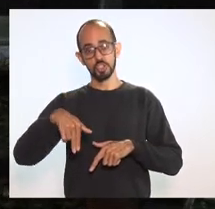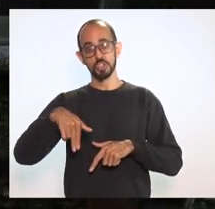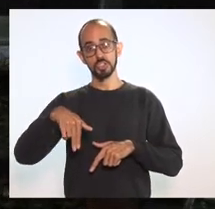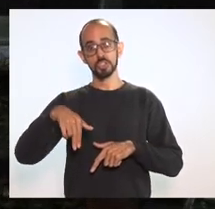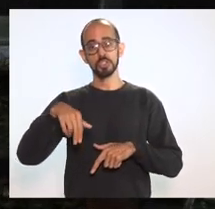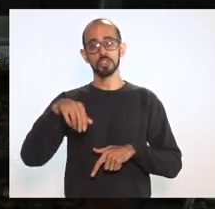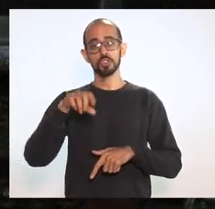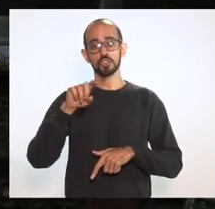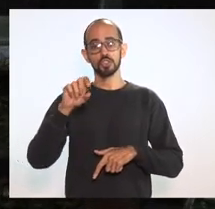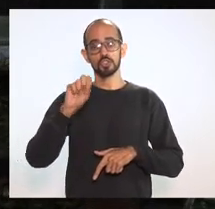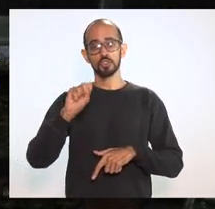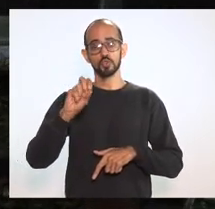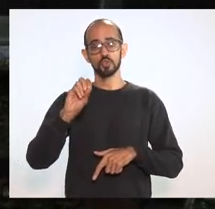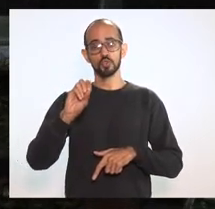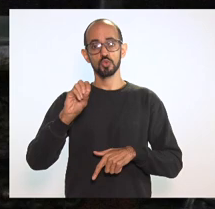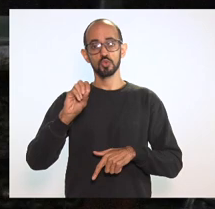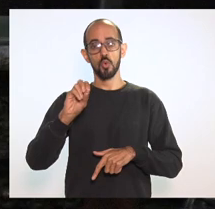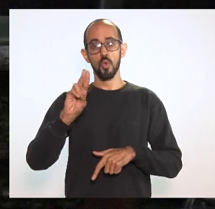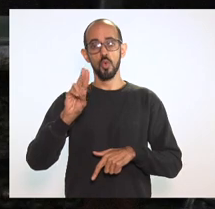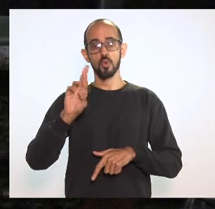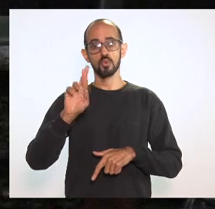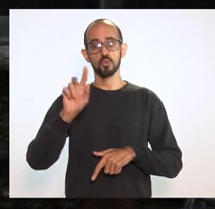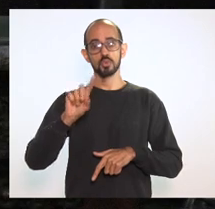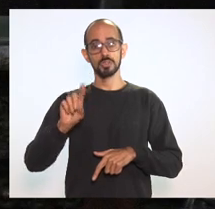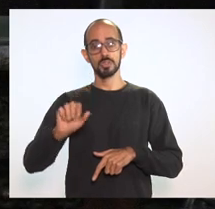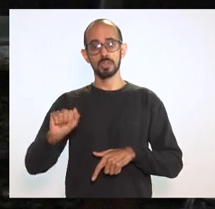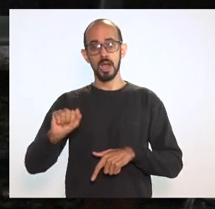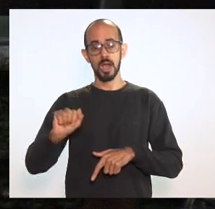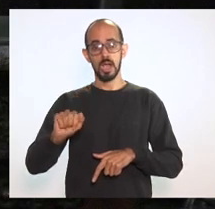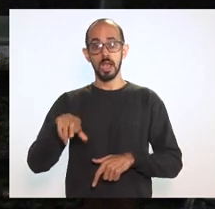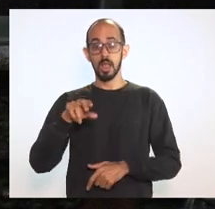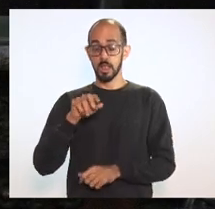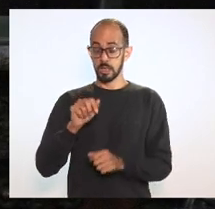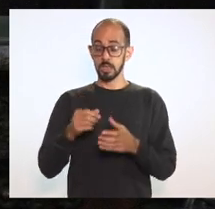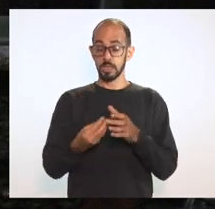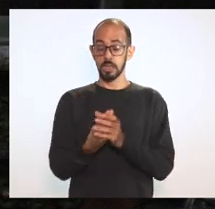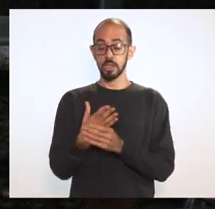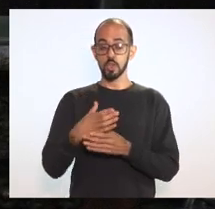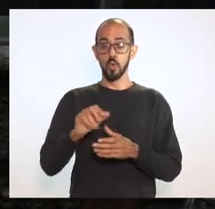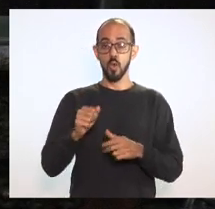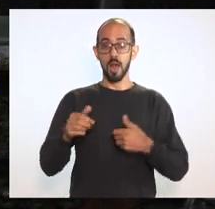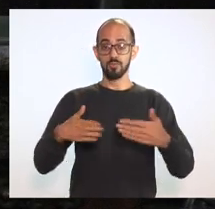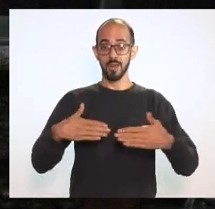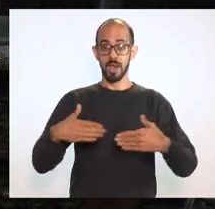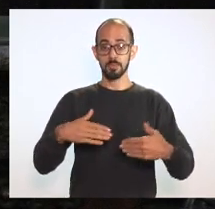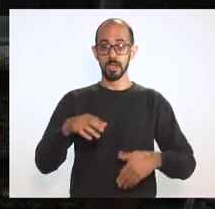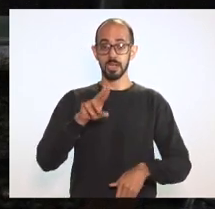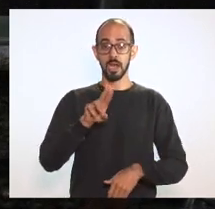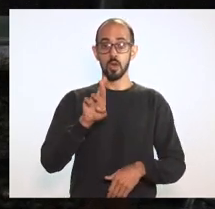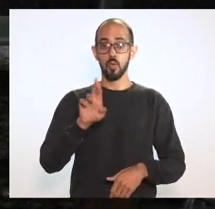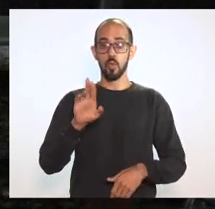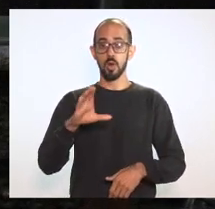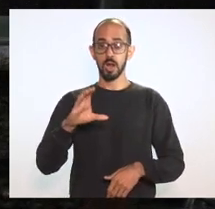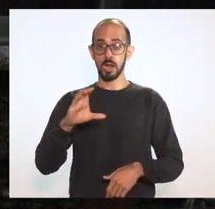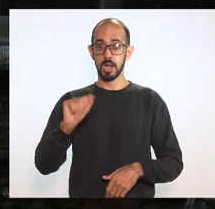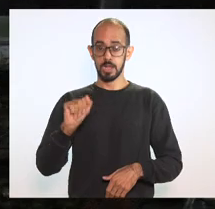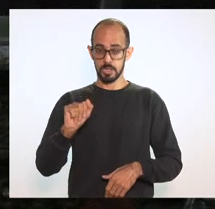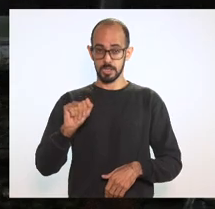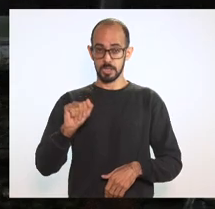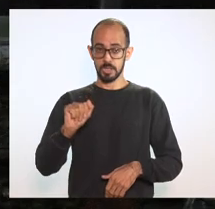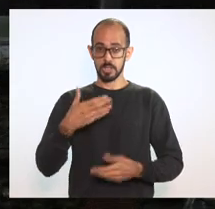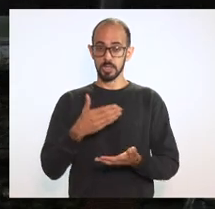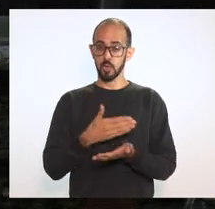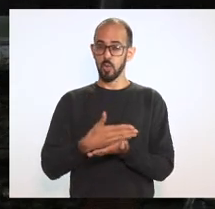bairro da Urca, no Rio de Janeiro. A indústria de construção naval no Brasil, ela remonta aos tempos